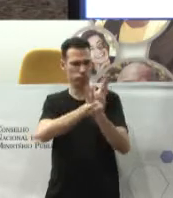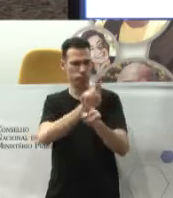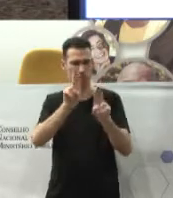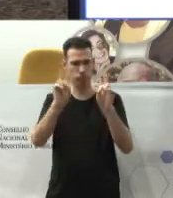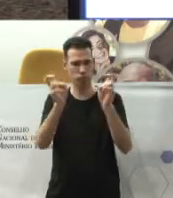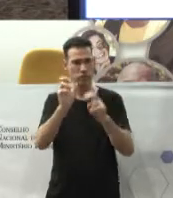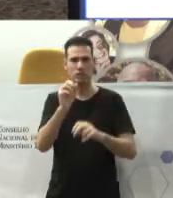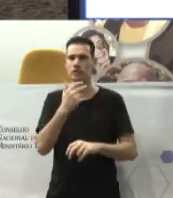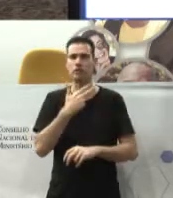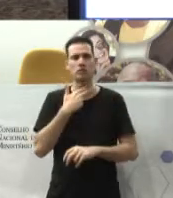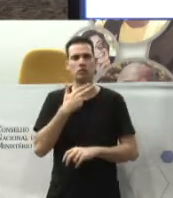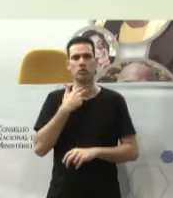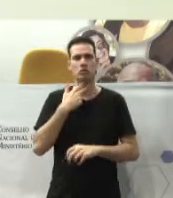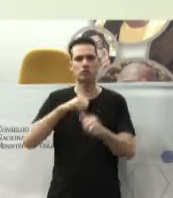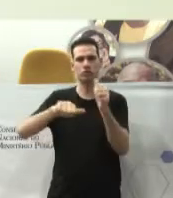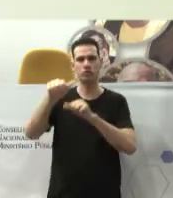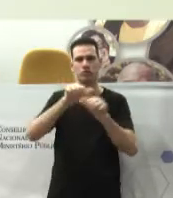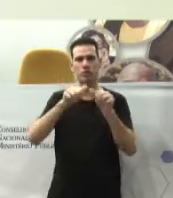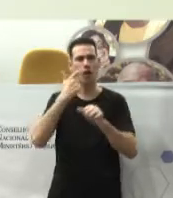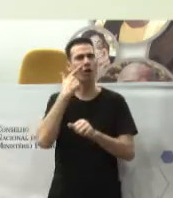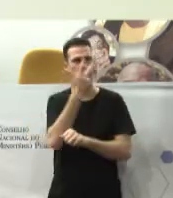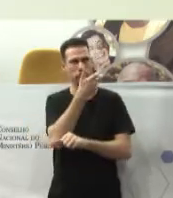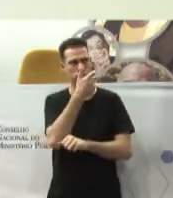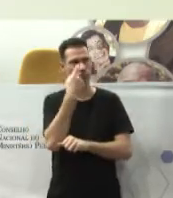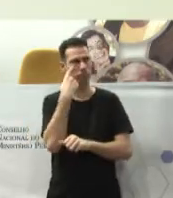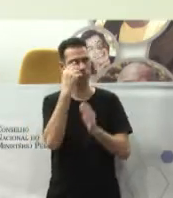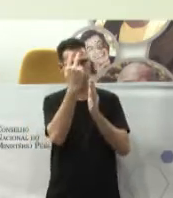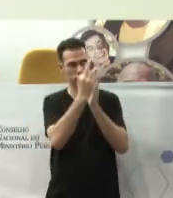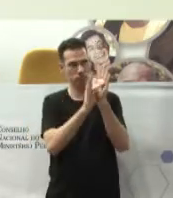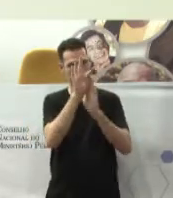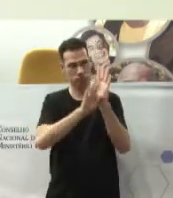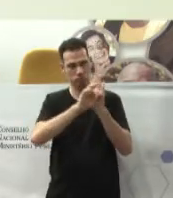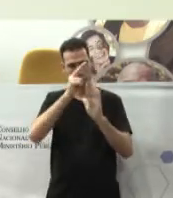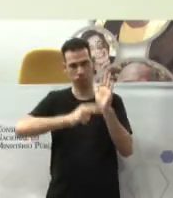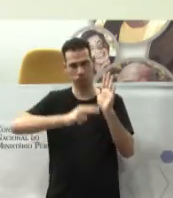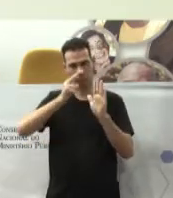Percebam, há uma atipicidade executiva